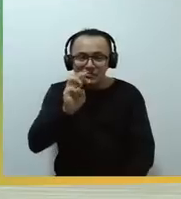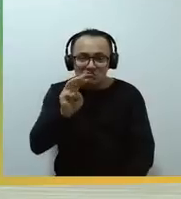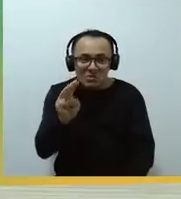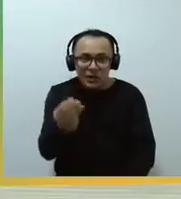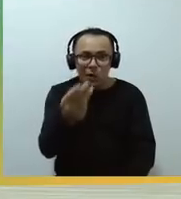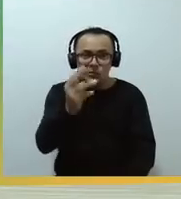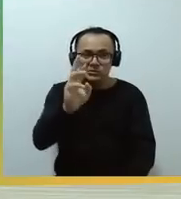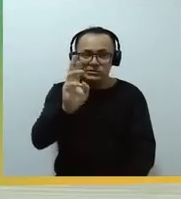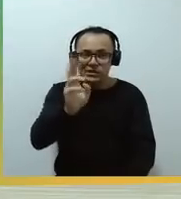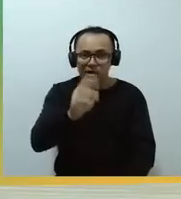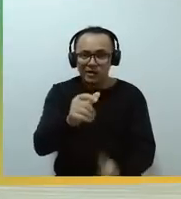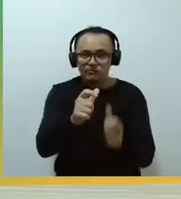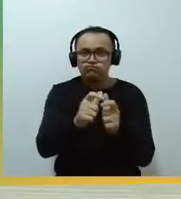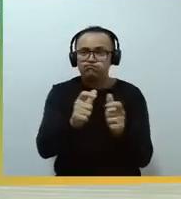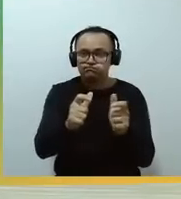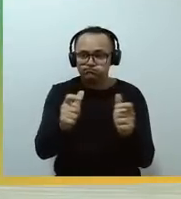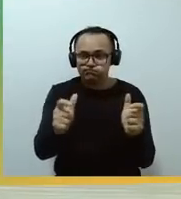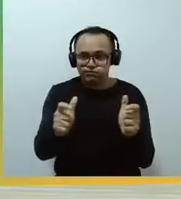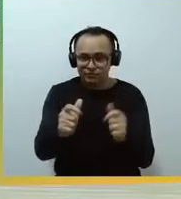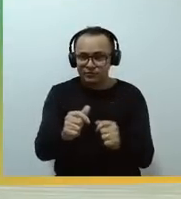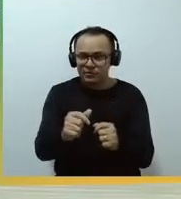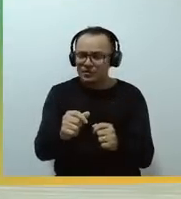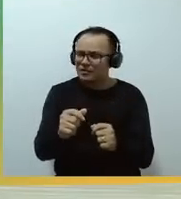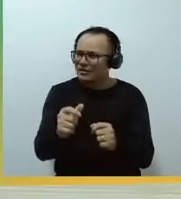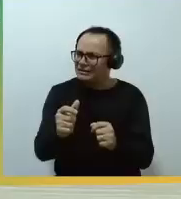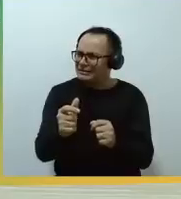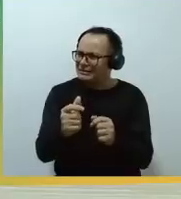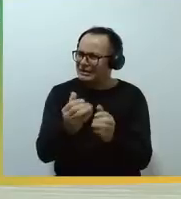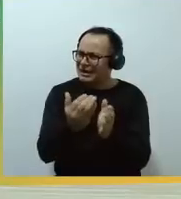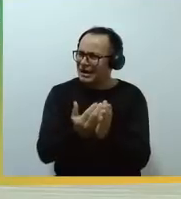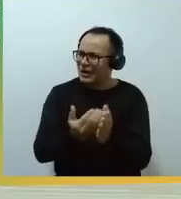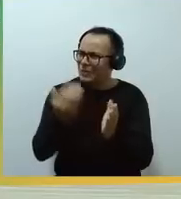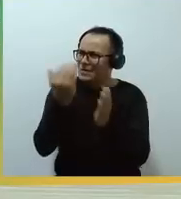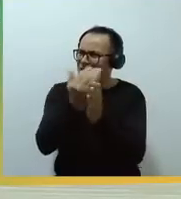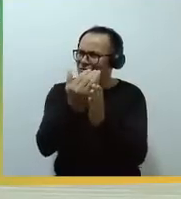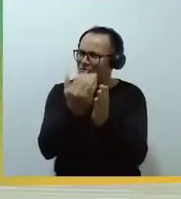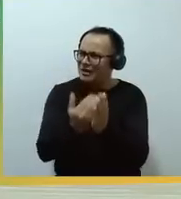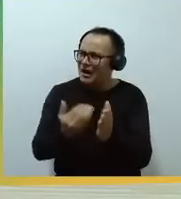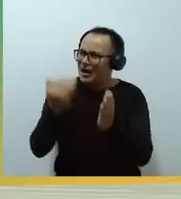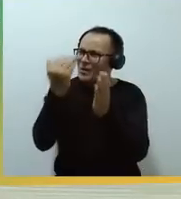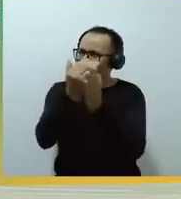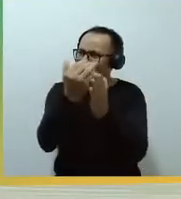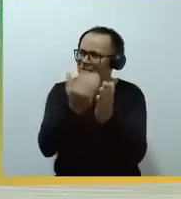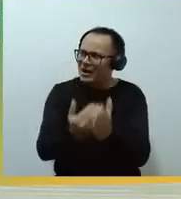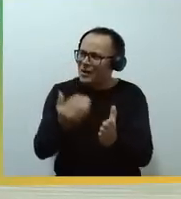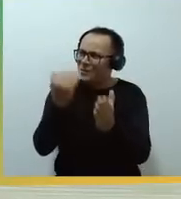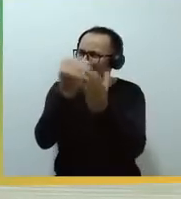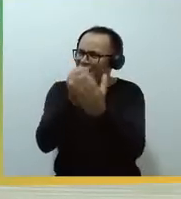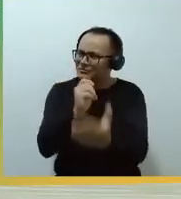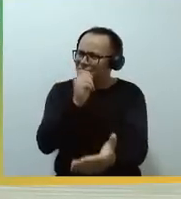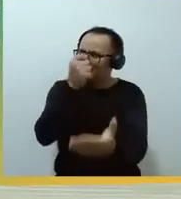volumoso. Por que que houve aumentos tão significativos de pagamento da Serrana de um ano para o outro?